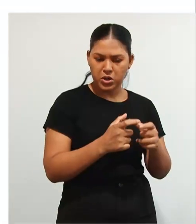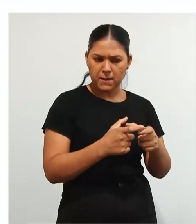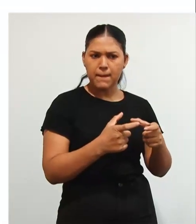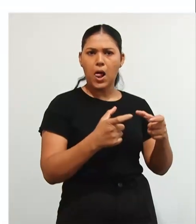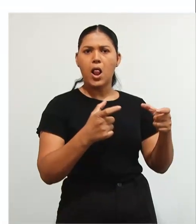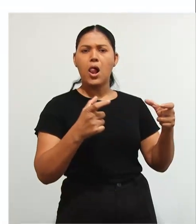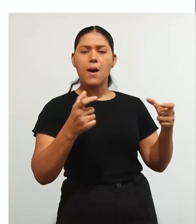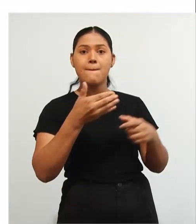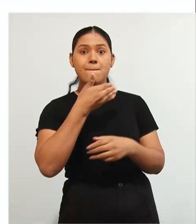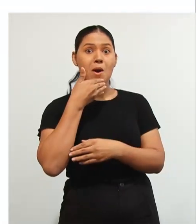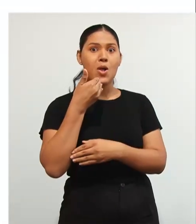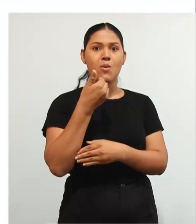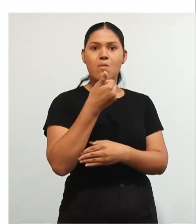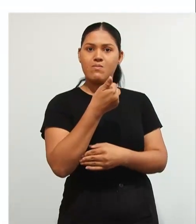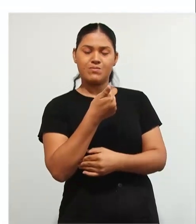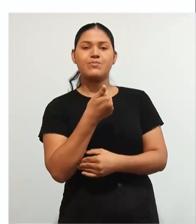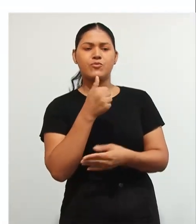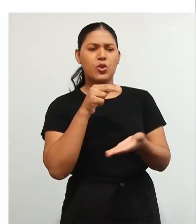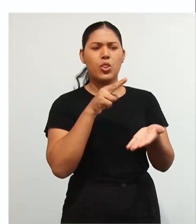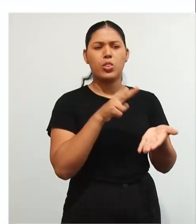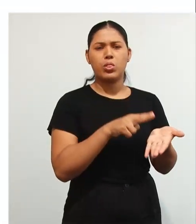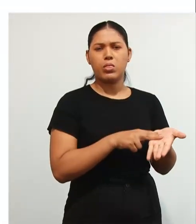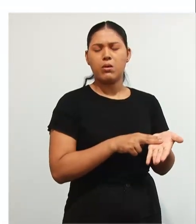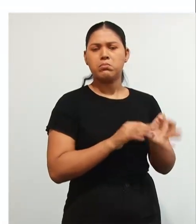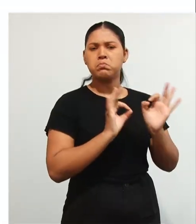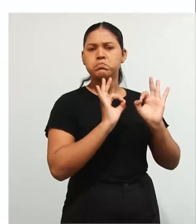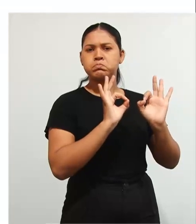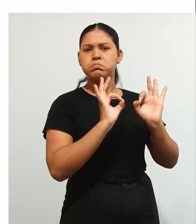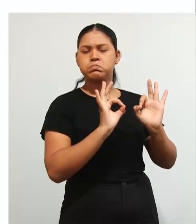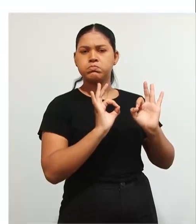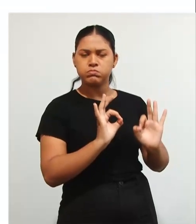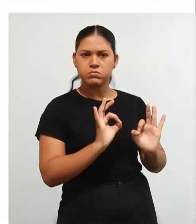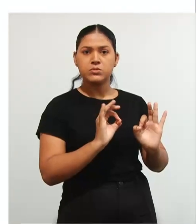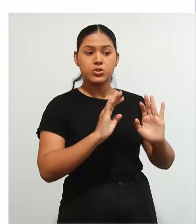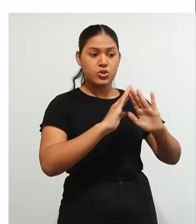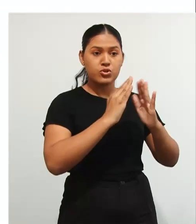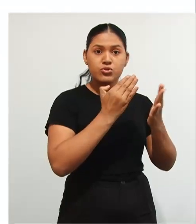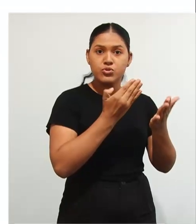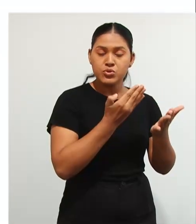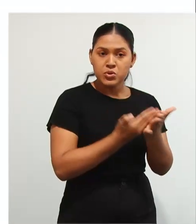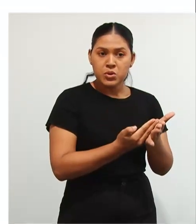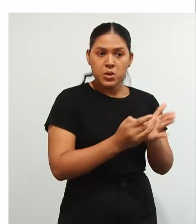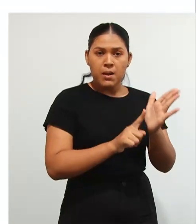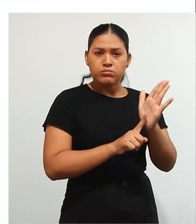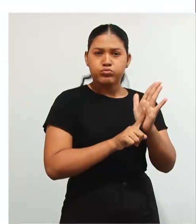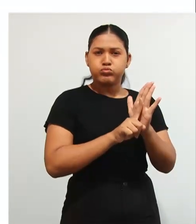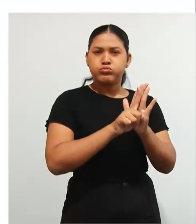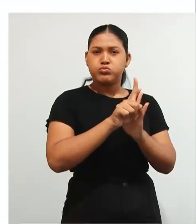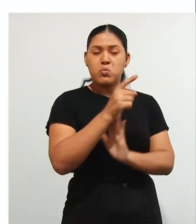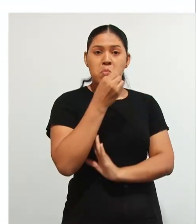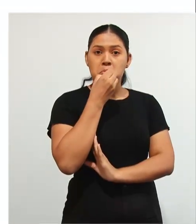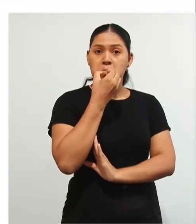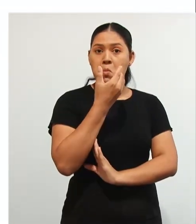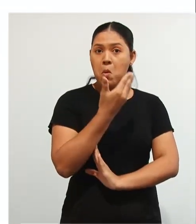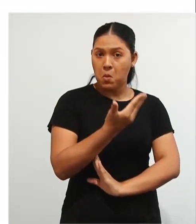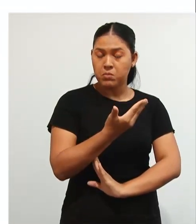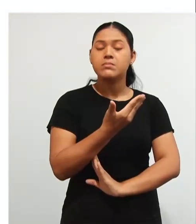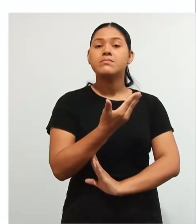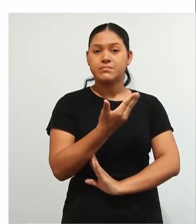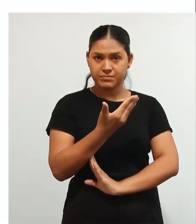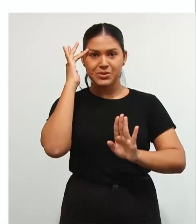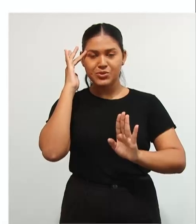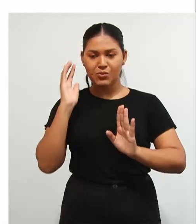digitais e vários setores produtivos e distributivos da cadeia produtiva para fazer com que chegue na tua mão um smartphone novinho a cada 2, 3